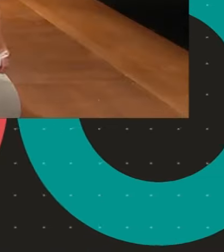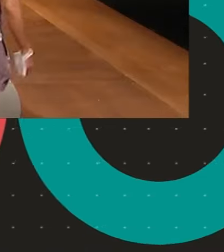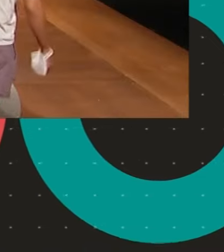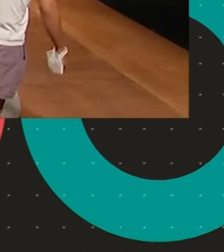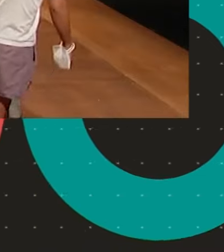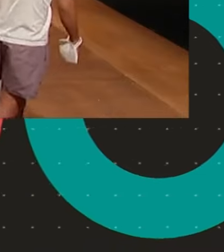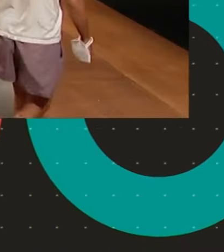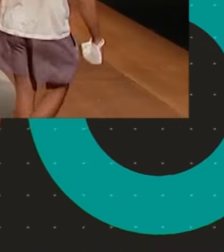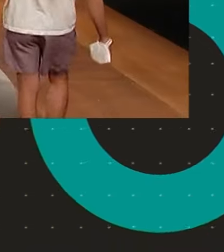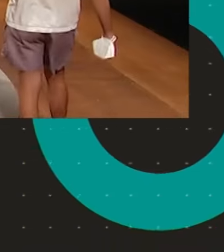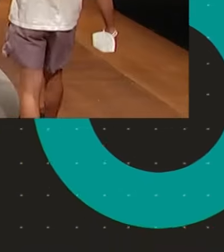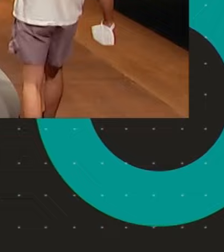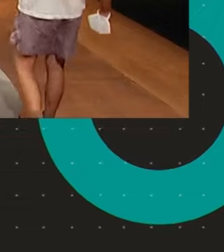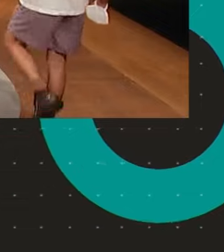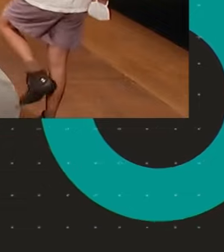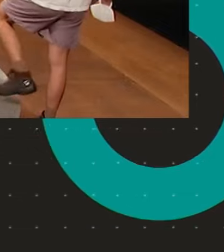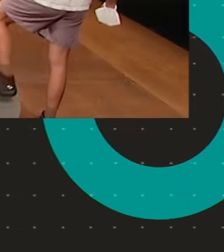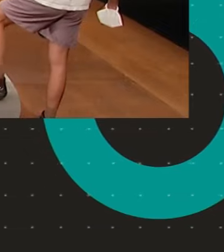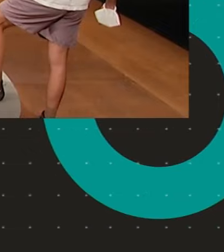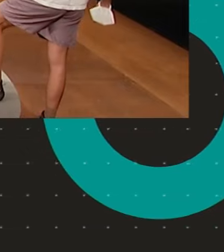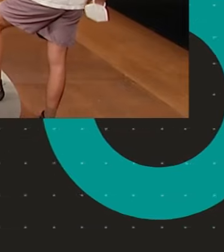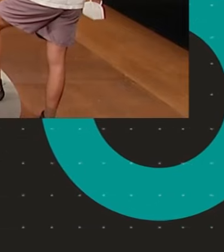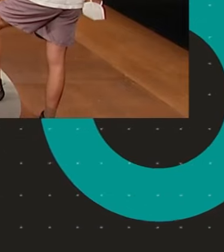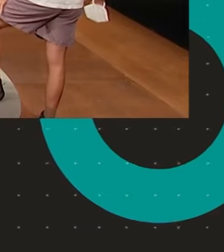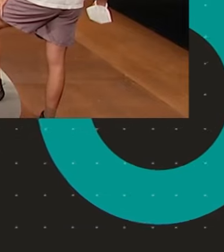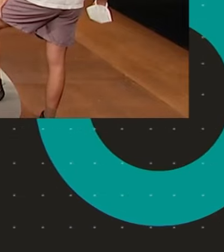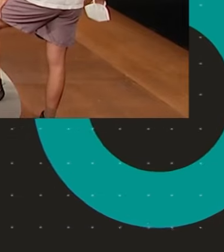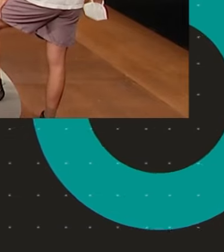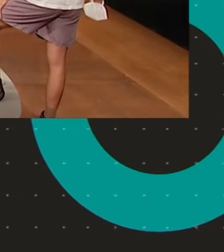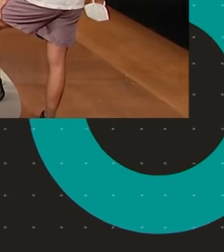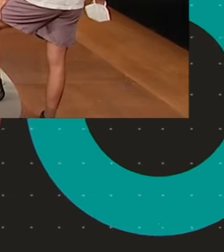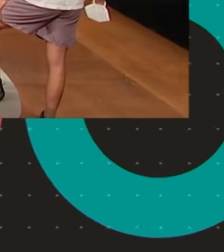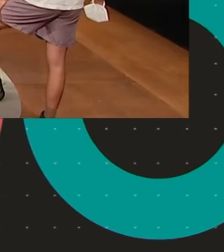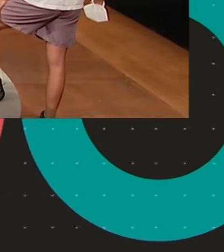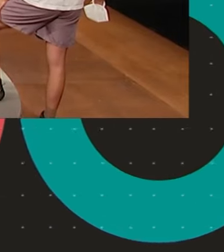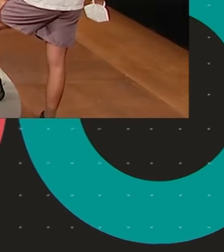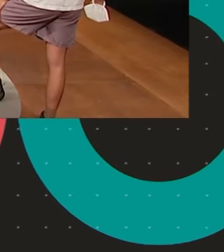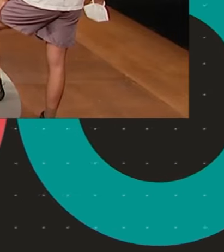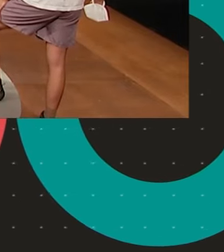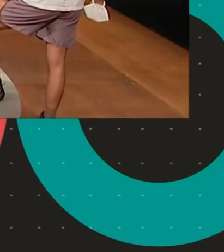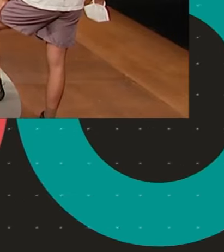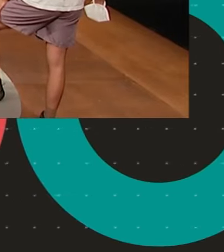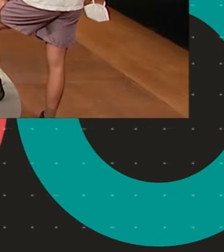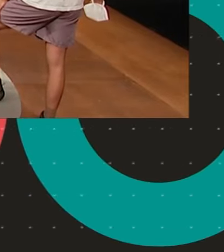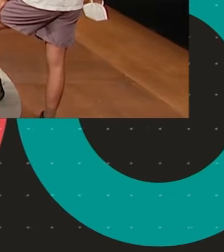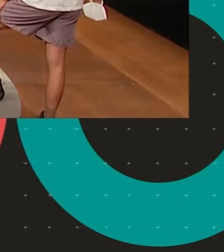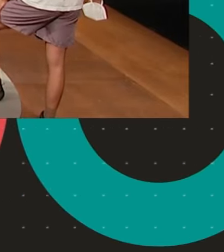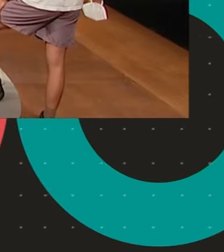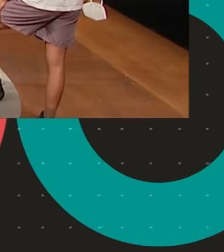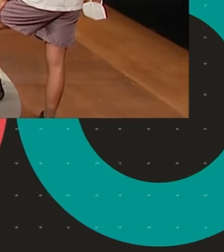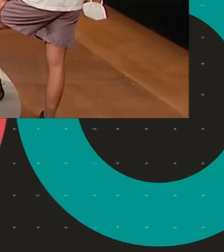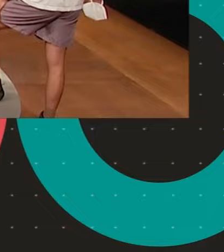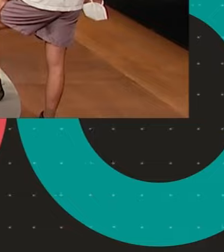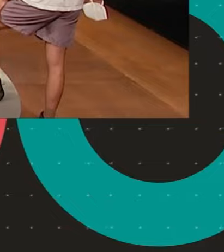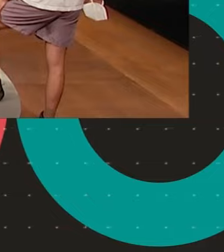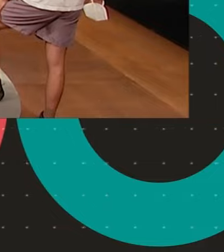Obrigada. Espero que... Não estou cansado. Não, né? A gente pode ficar mais 2 horas falando, Então né, vamos Zé? fazer mais um.